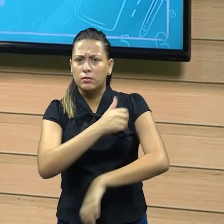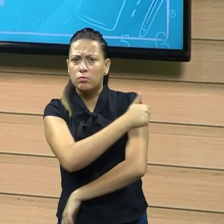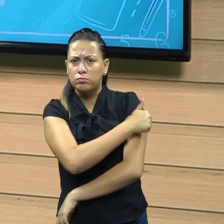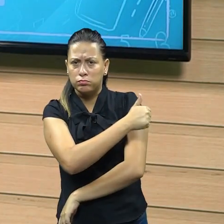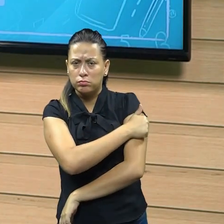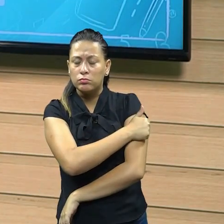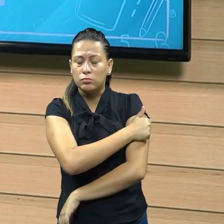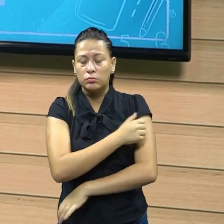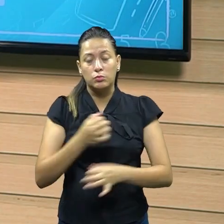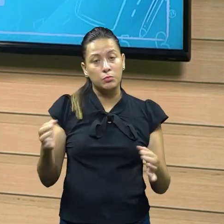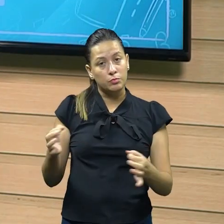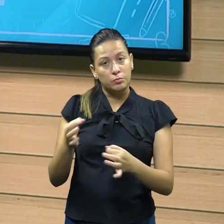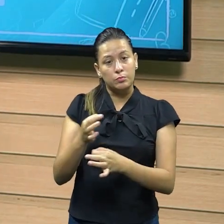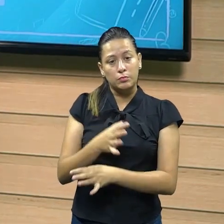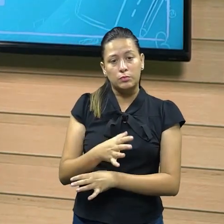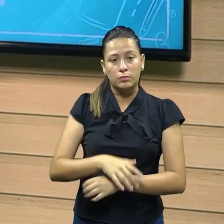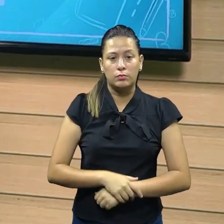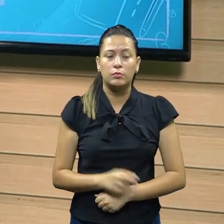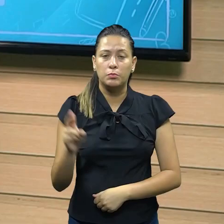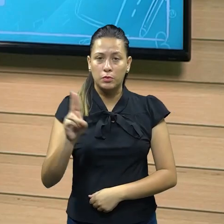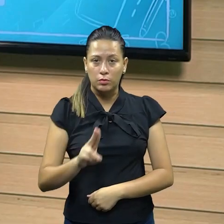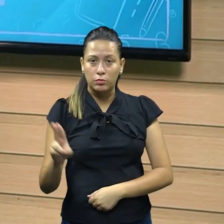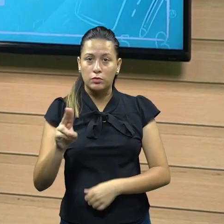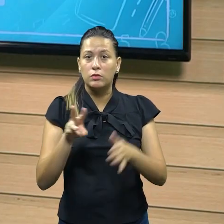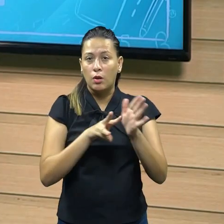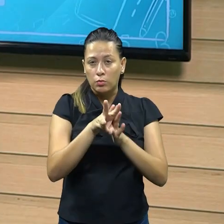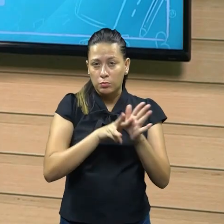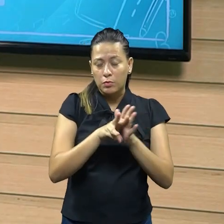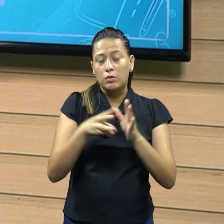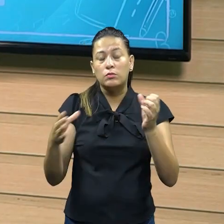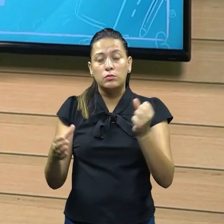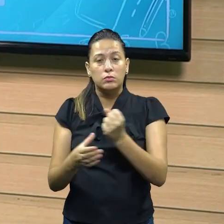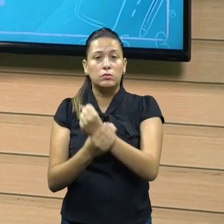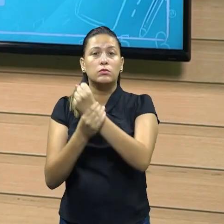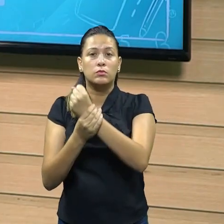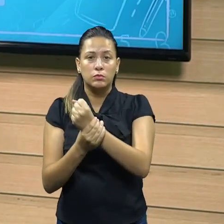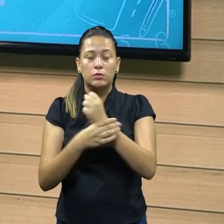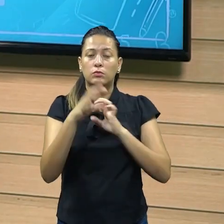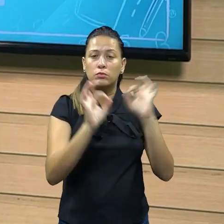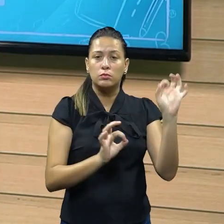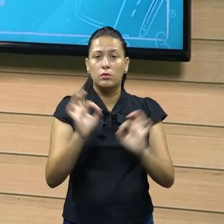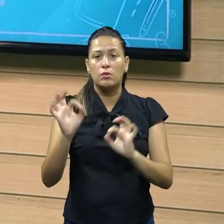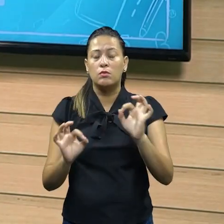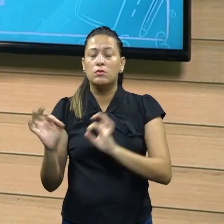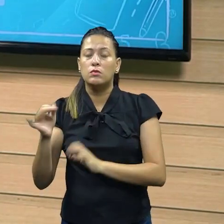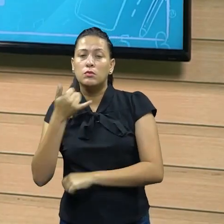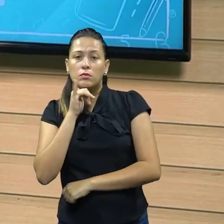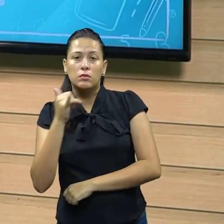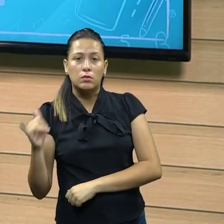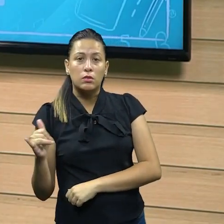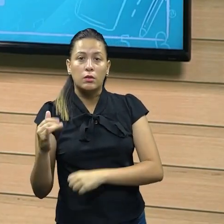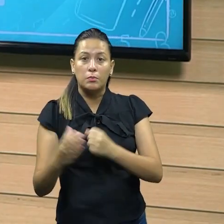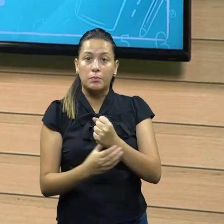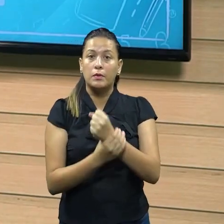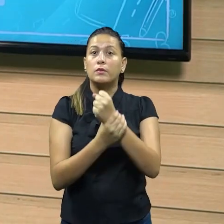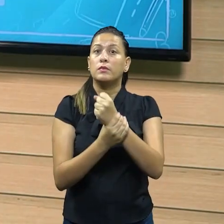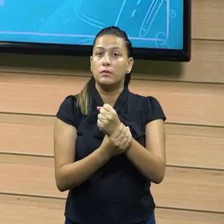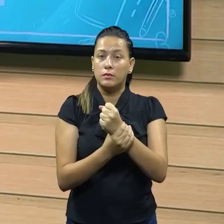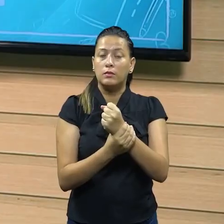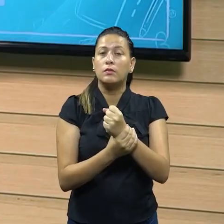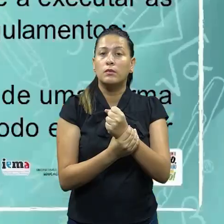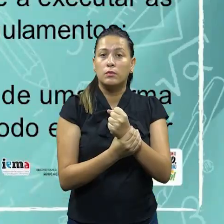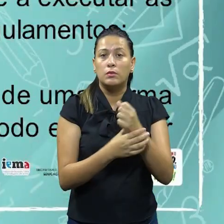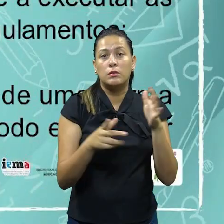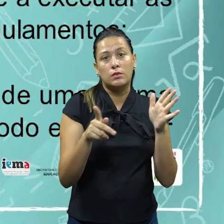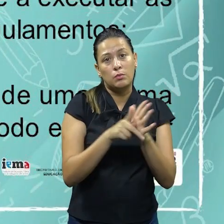aplicar todos os métodos de segurança em instalações elétricas, para a segurança dele e de quem